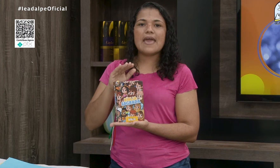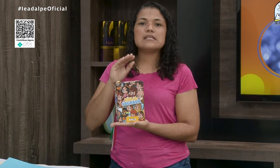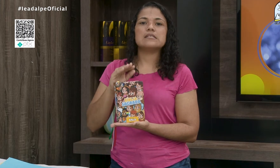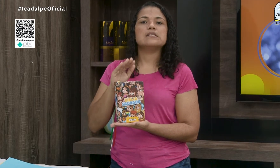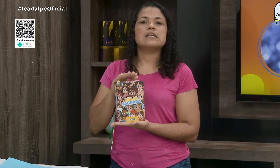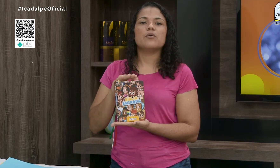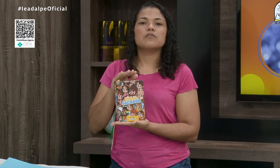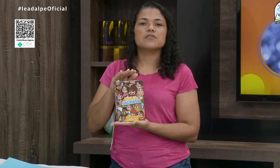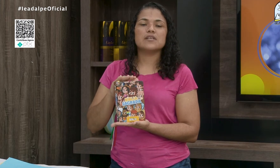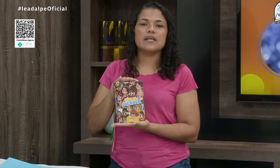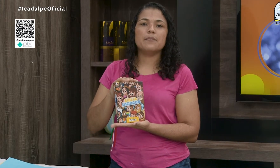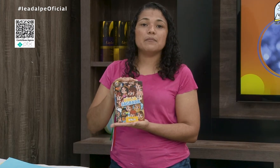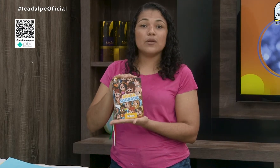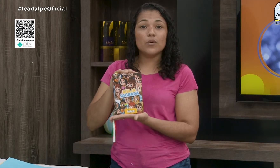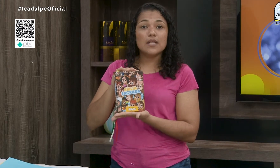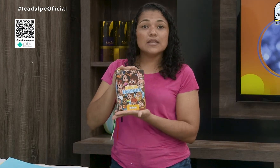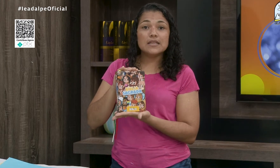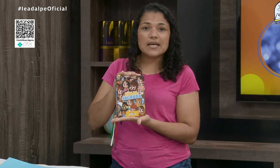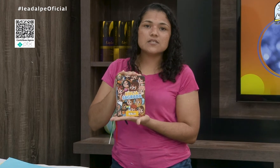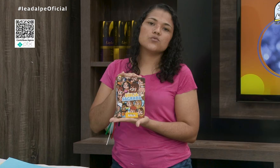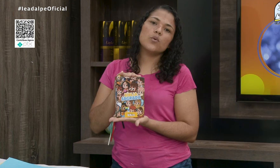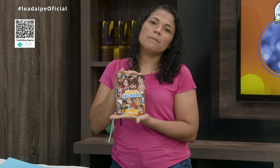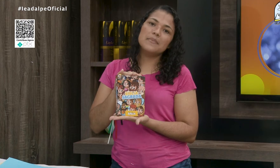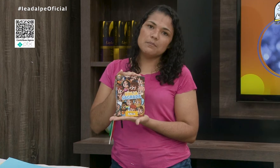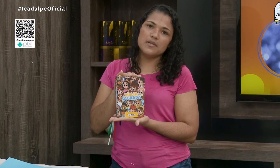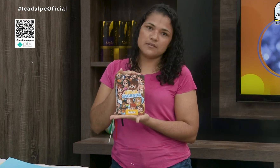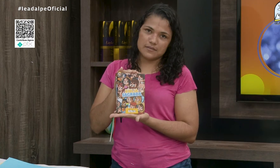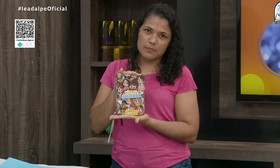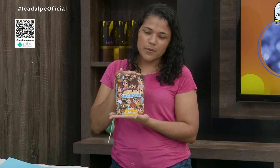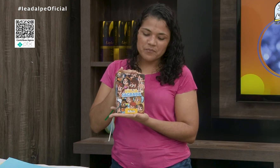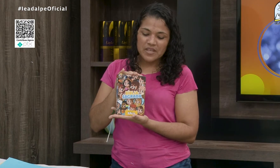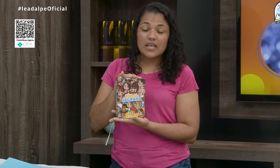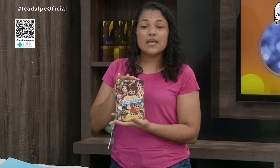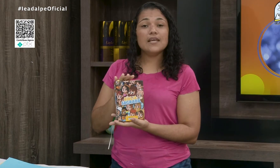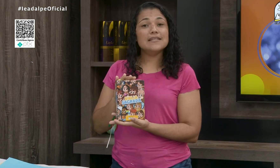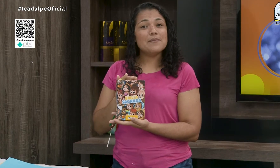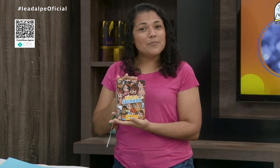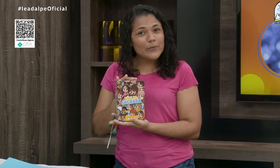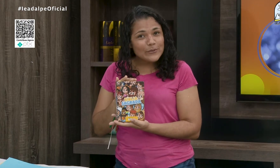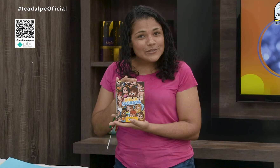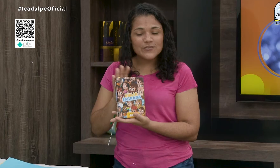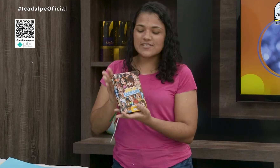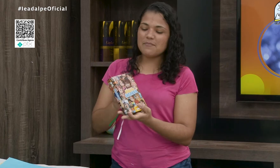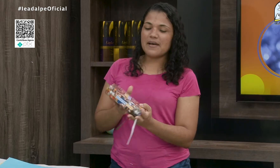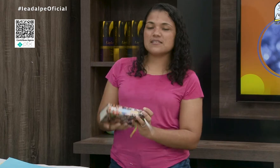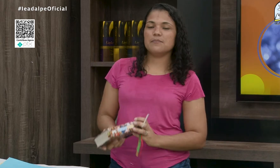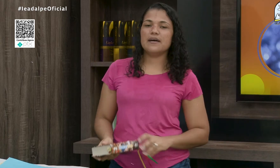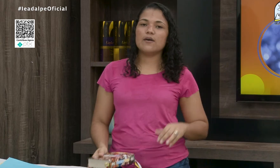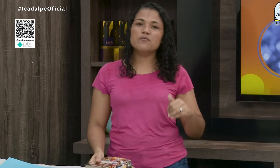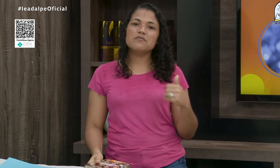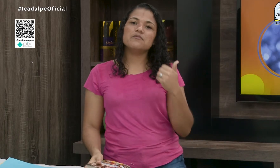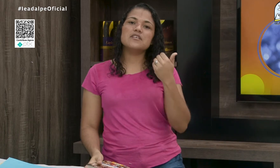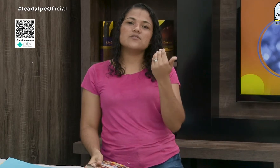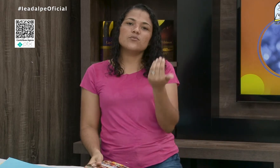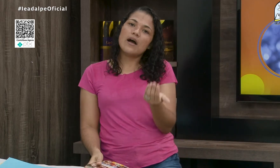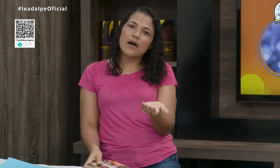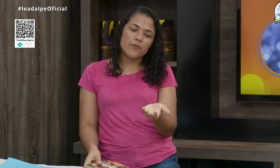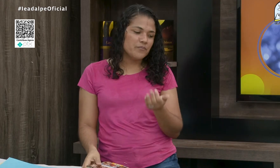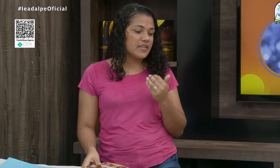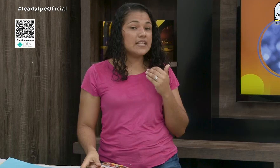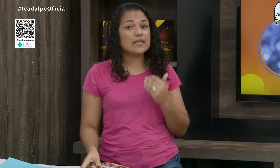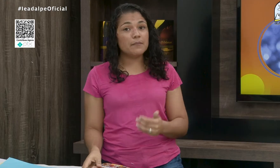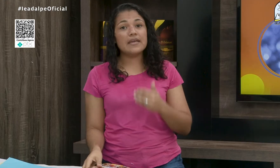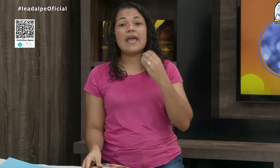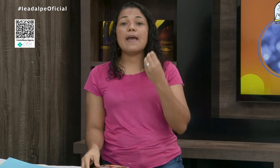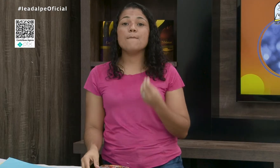sempre. É essencial que você leia primeiro na sua Bíblia, tá bom? E depois você passa para um